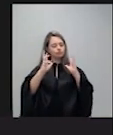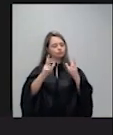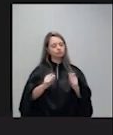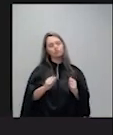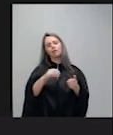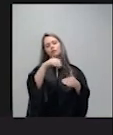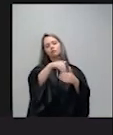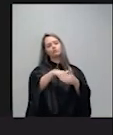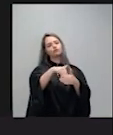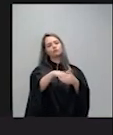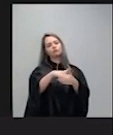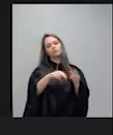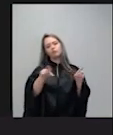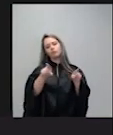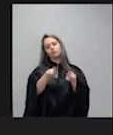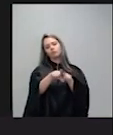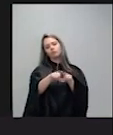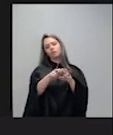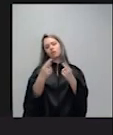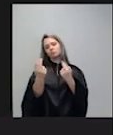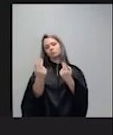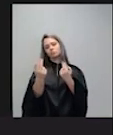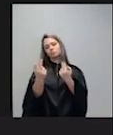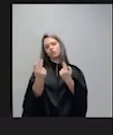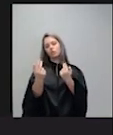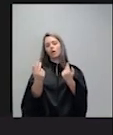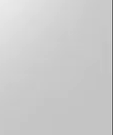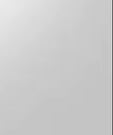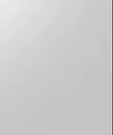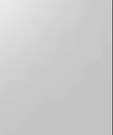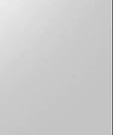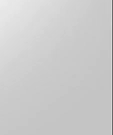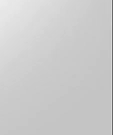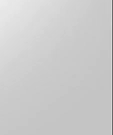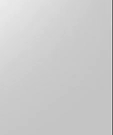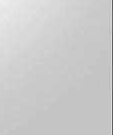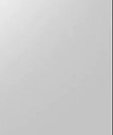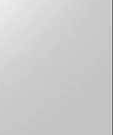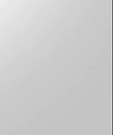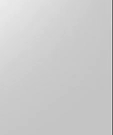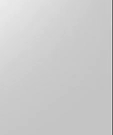efetiva reparação prevista no código de defesa do consumidor